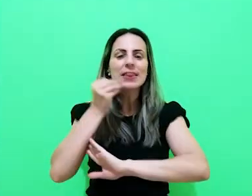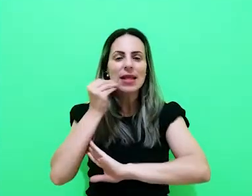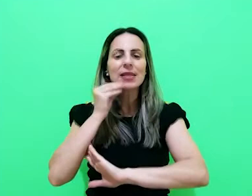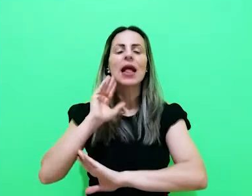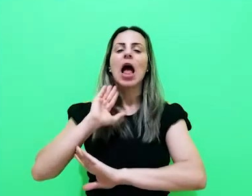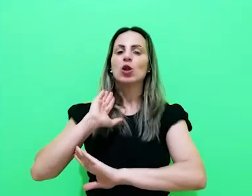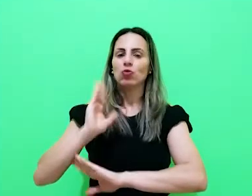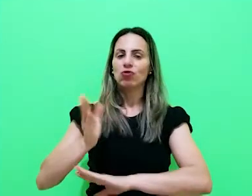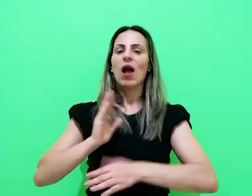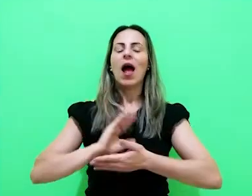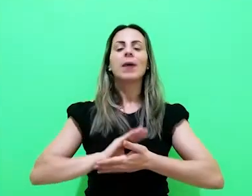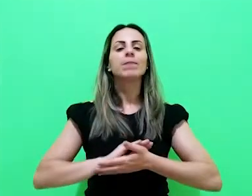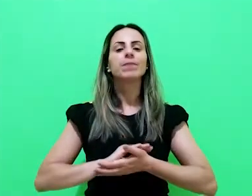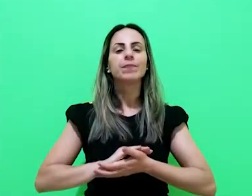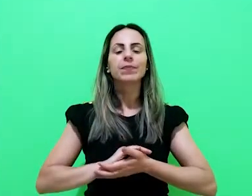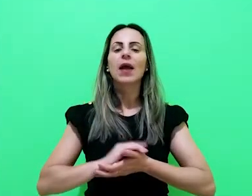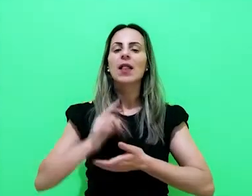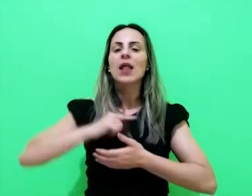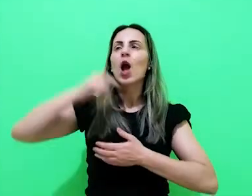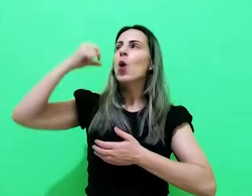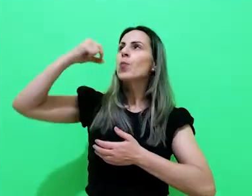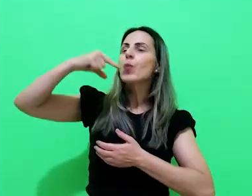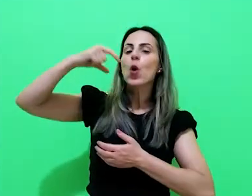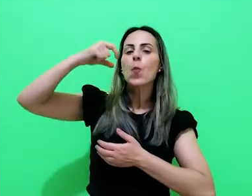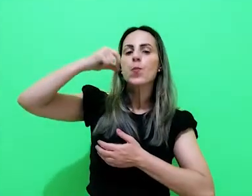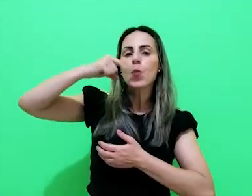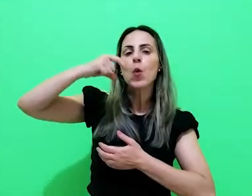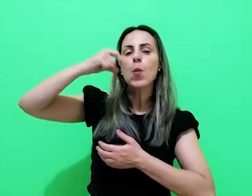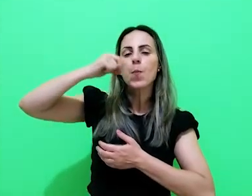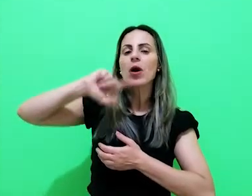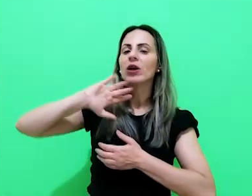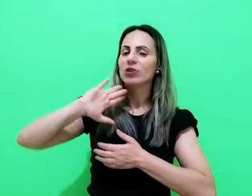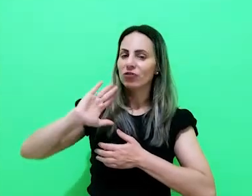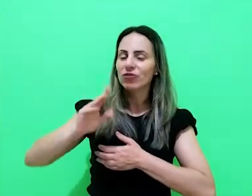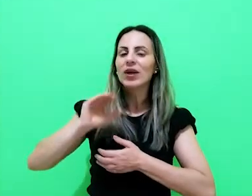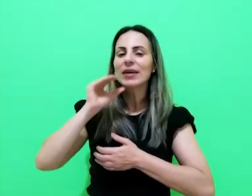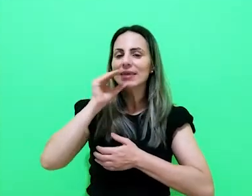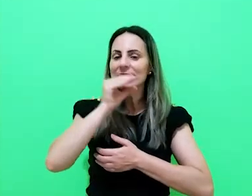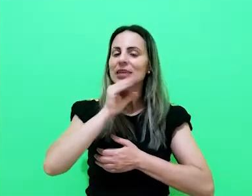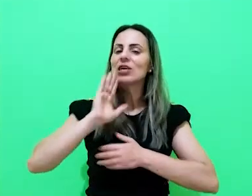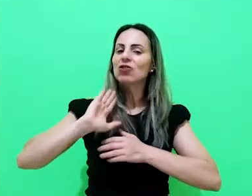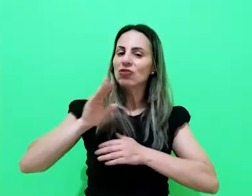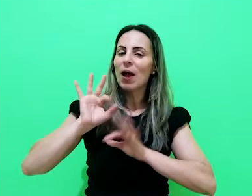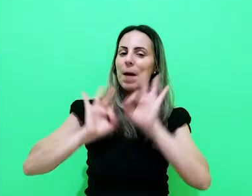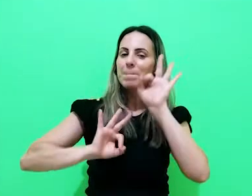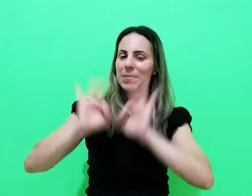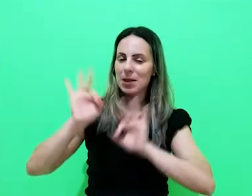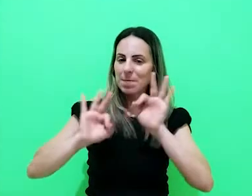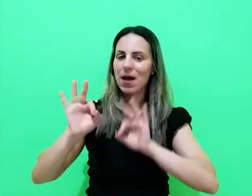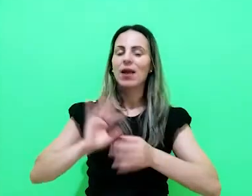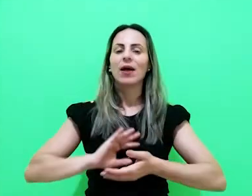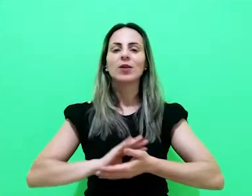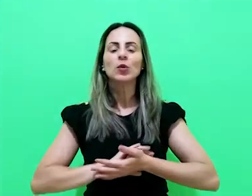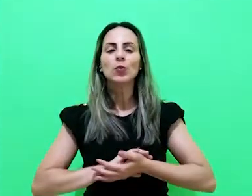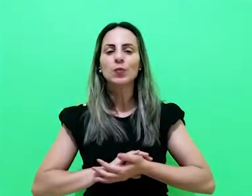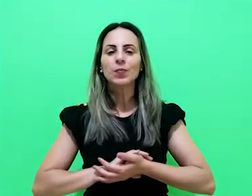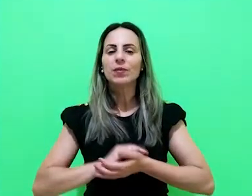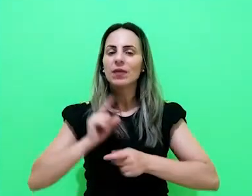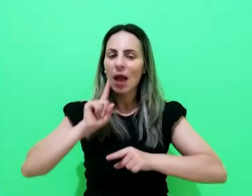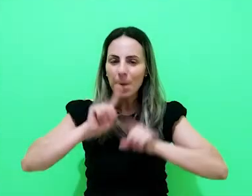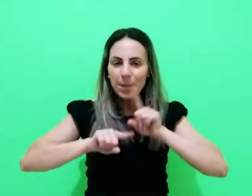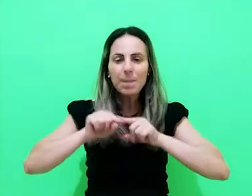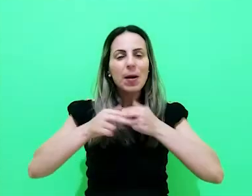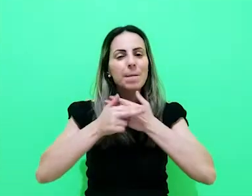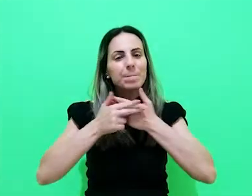eu tenho soro fisiológico ou cristalóide aquecido, ringer lactato, que a gente chama, né?